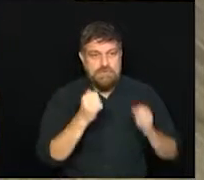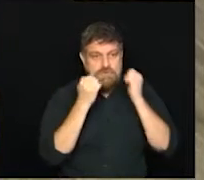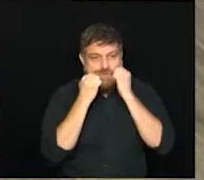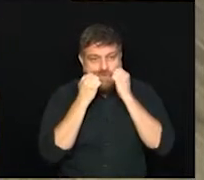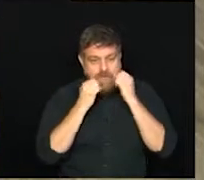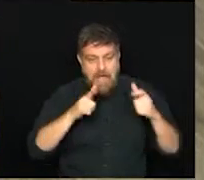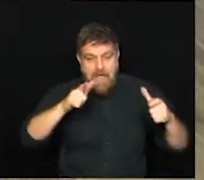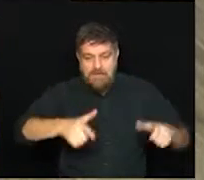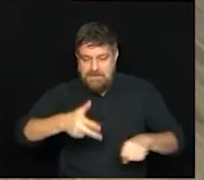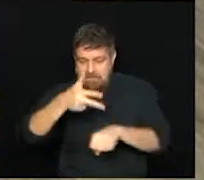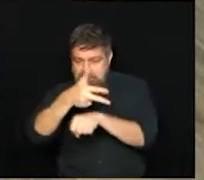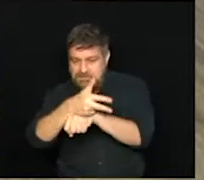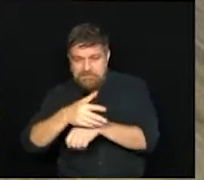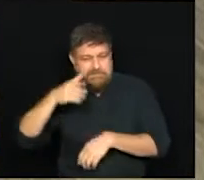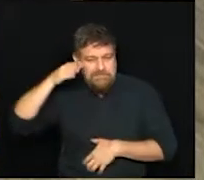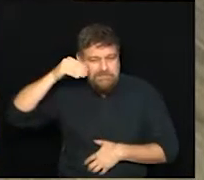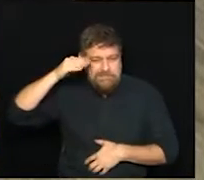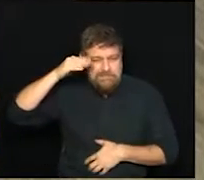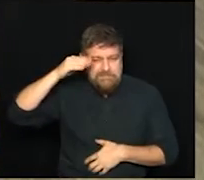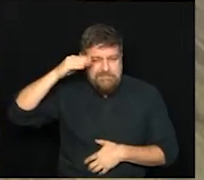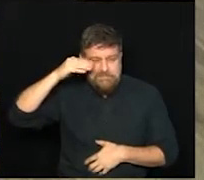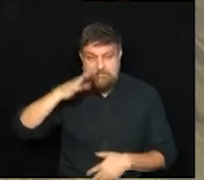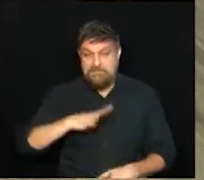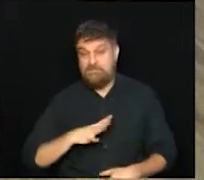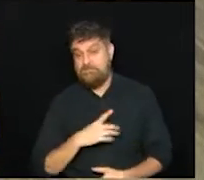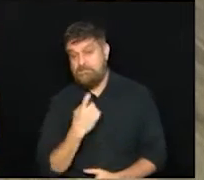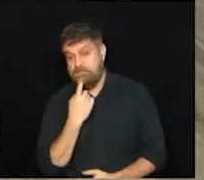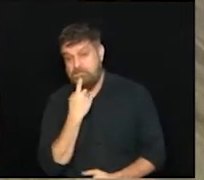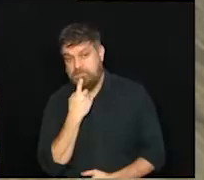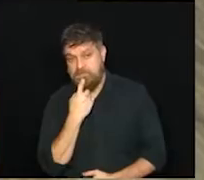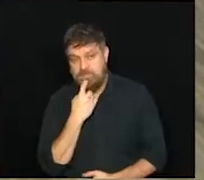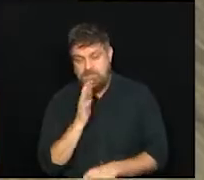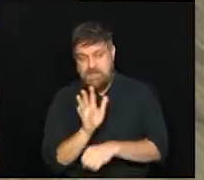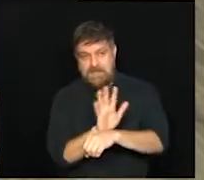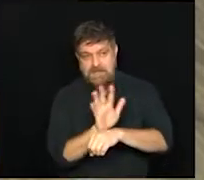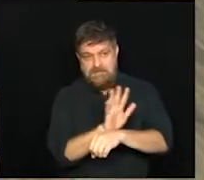gravação, então, curiosidade aqui da cidade de Campinas sobre o